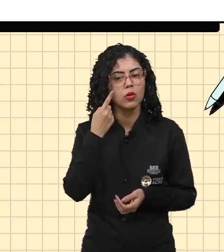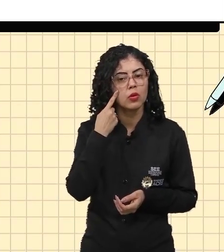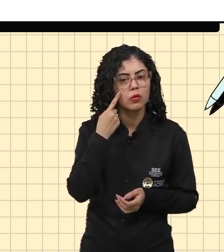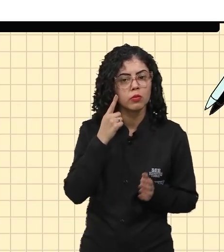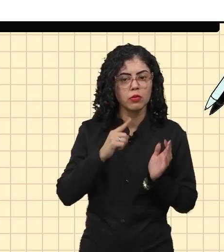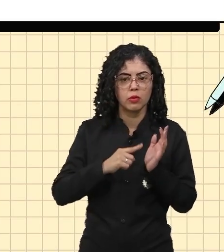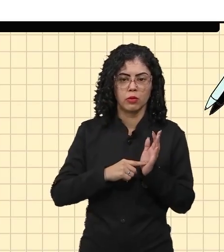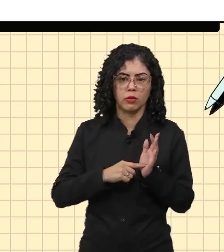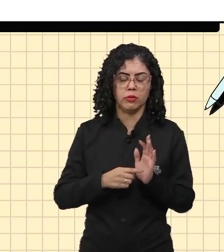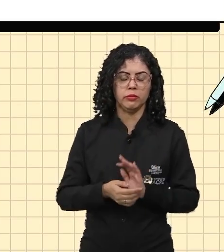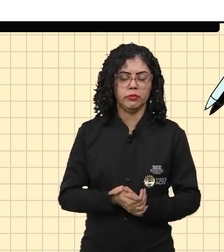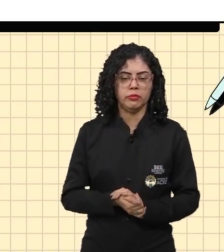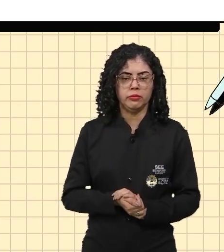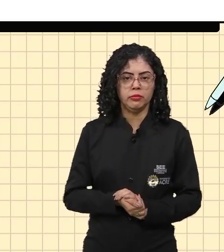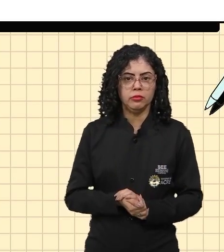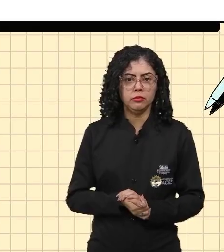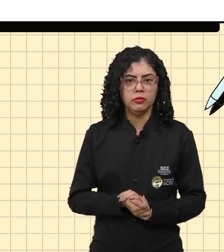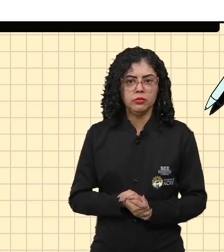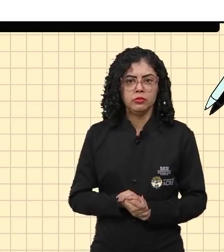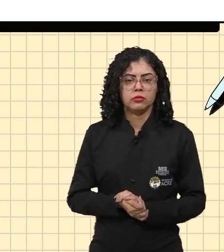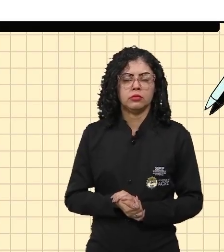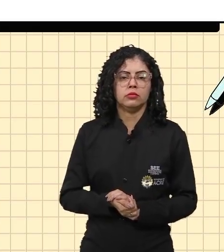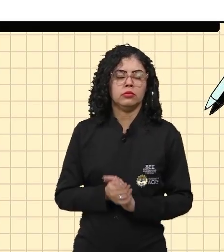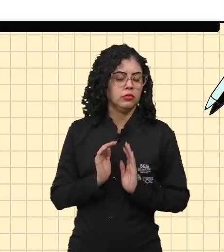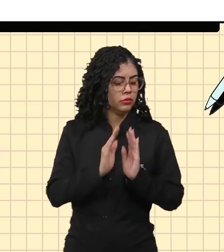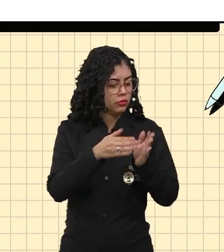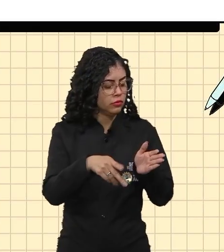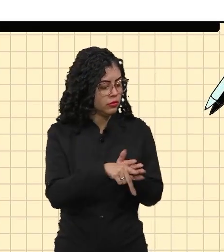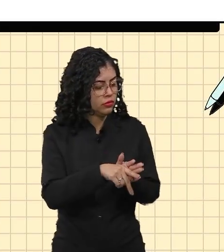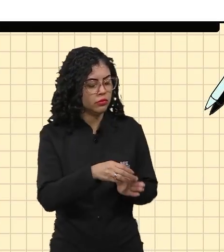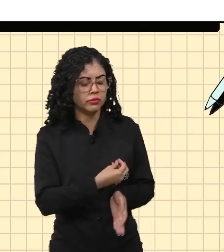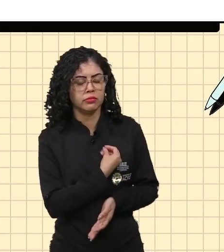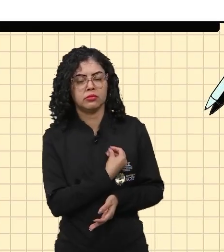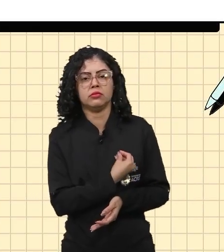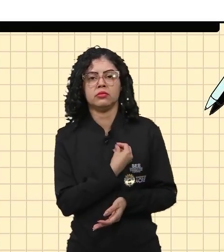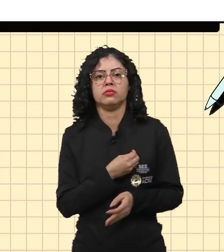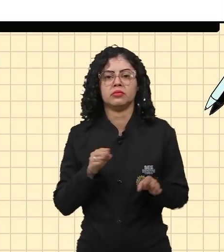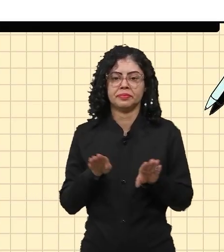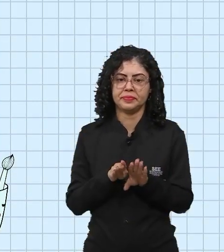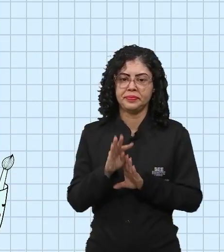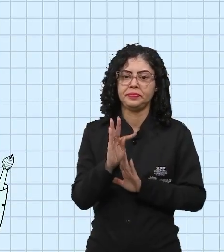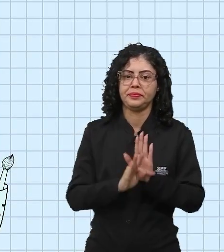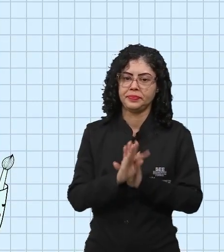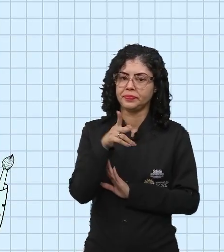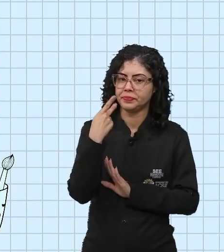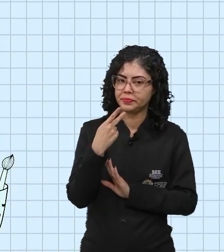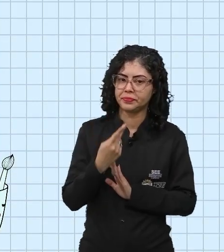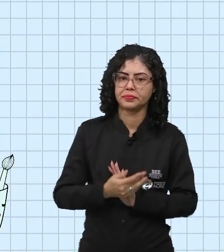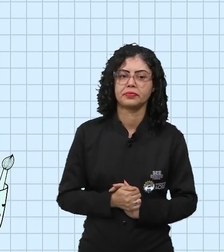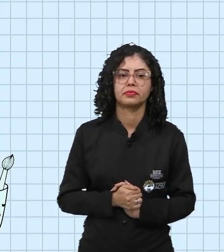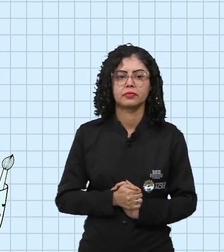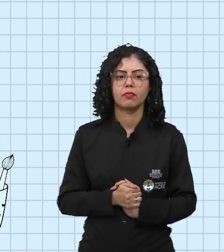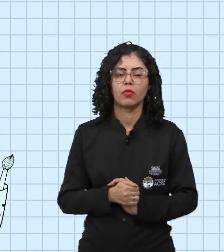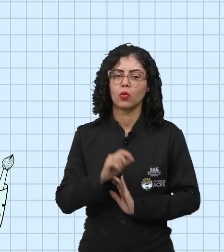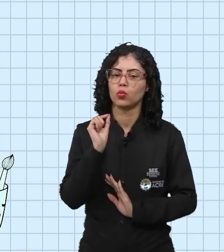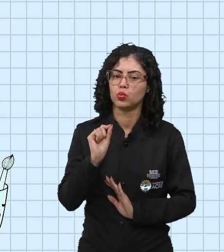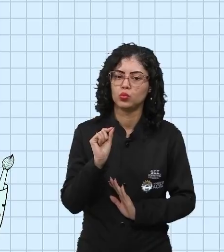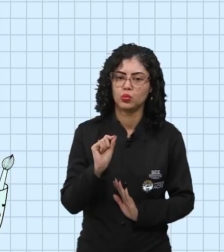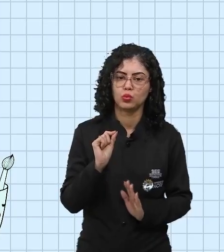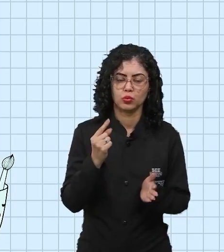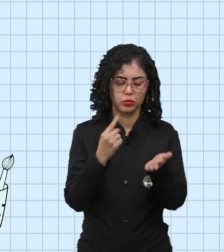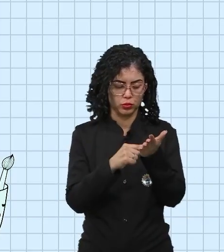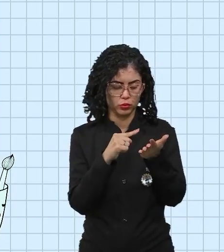julgamento ou ponto de vista, que é presente no texto ou também na fala. E o que são essas